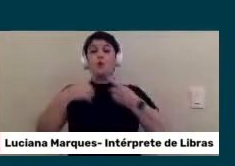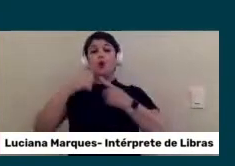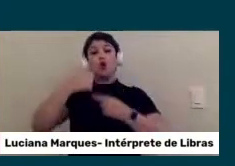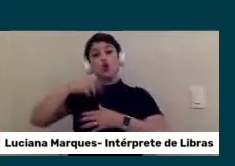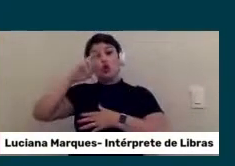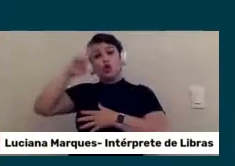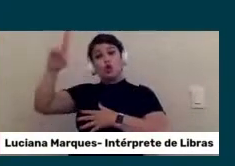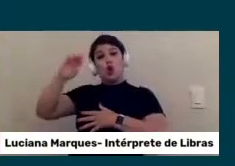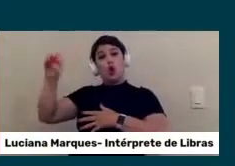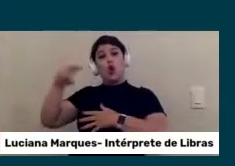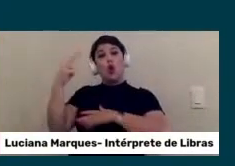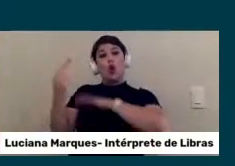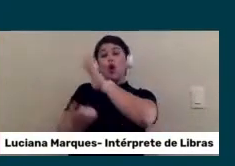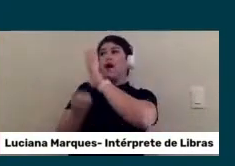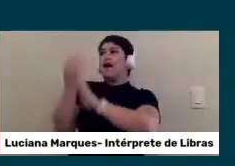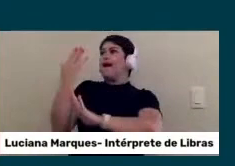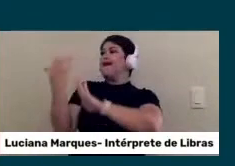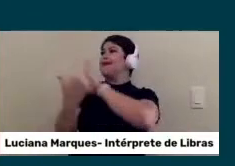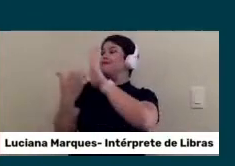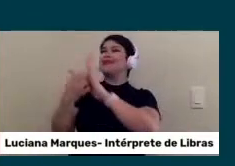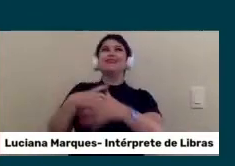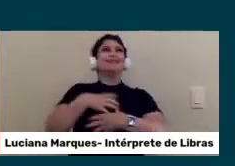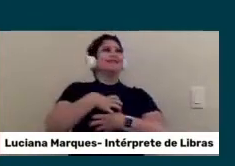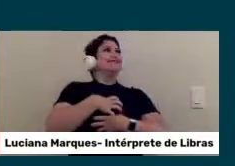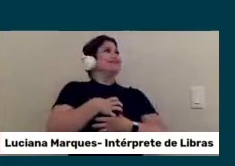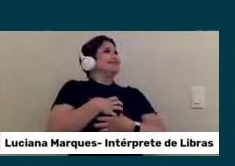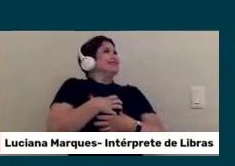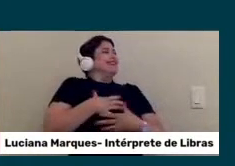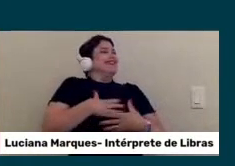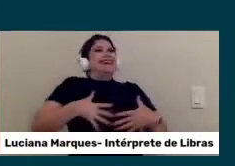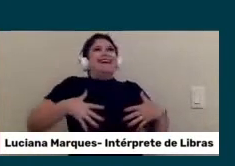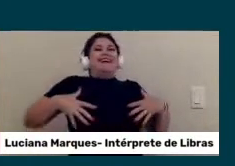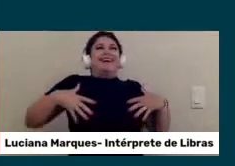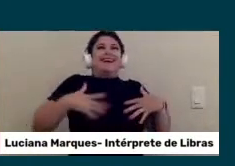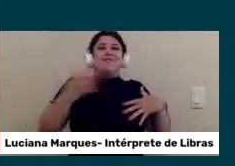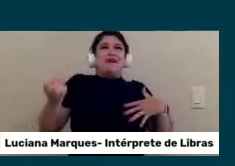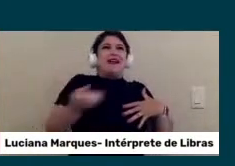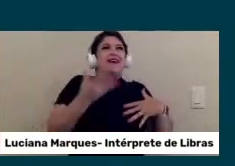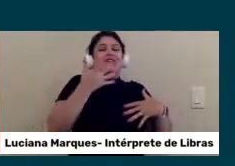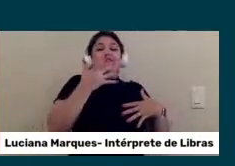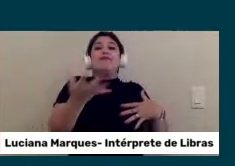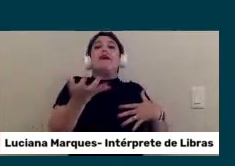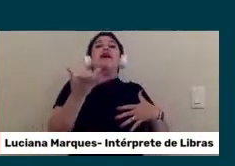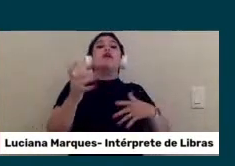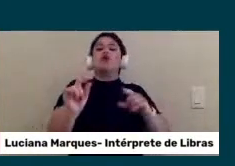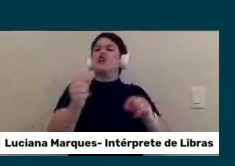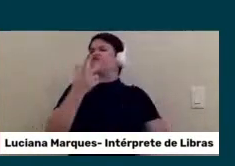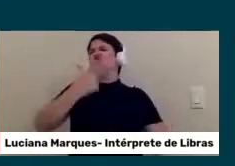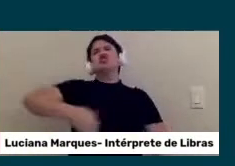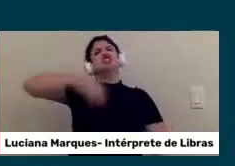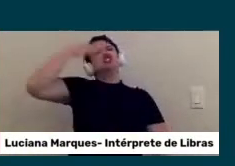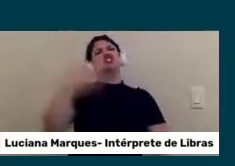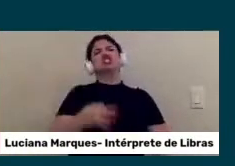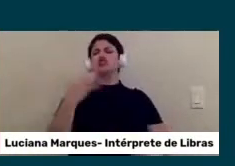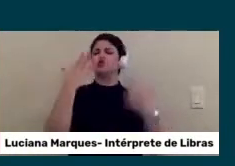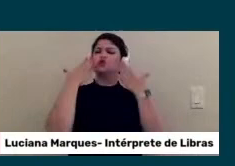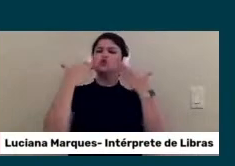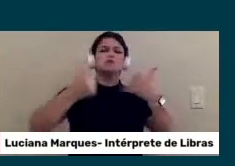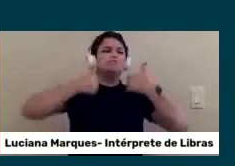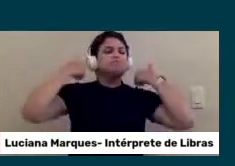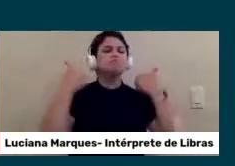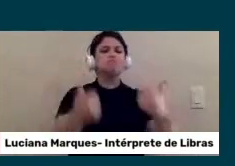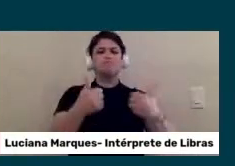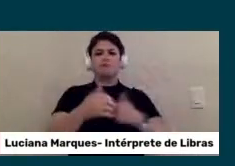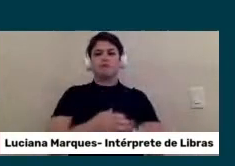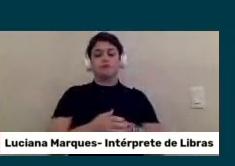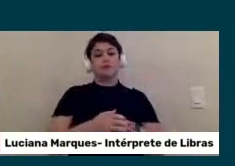da empresa tem uma ideia, um sentimento maravilhoso, e ele fala assim, eu tenho certeza que isso vai dar certo. Não